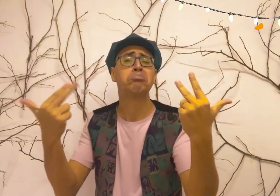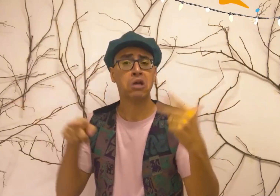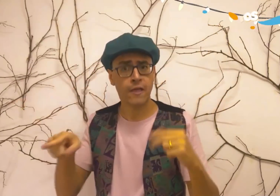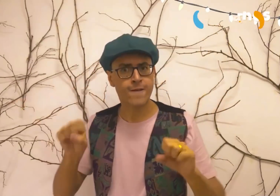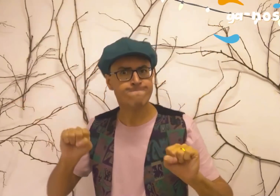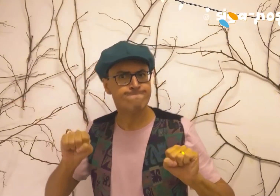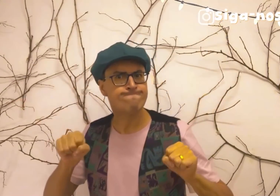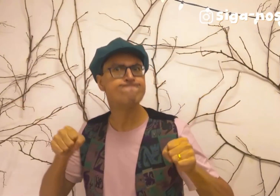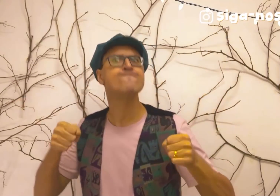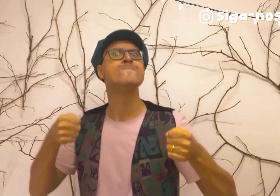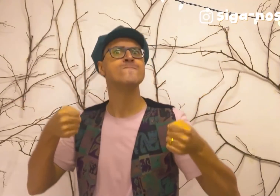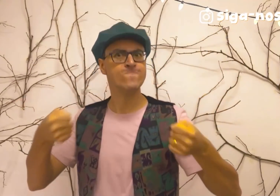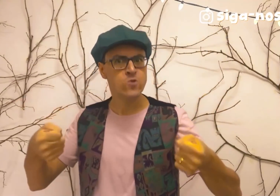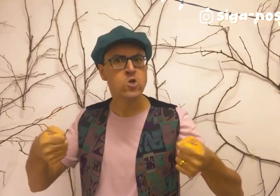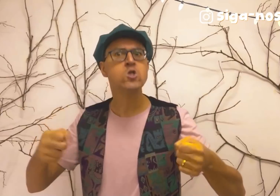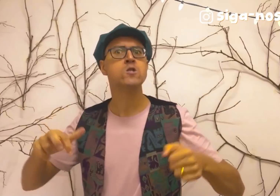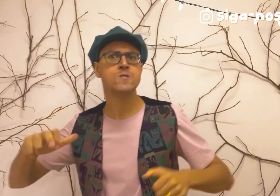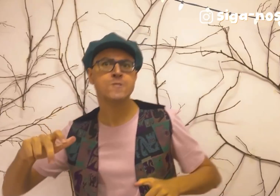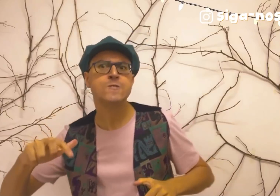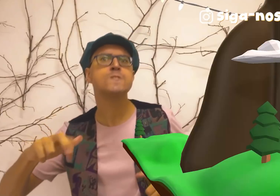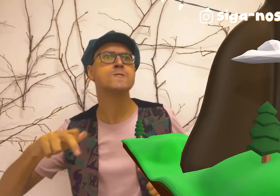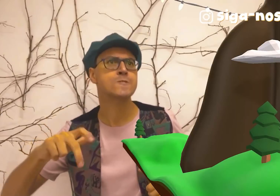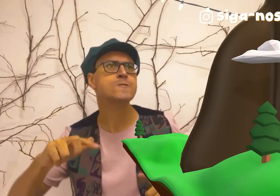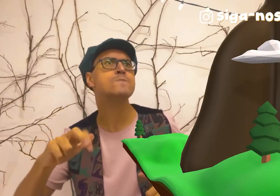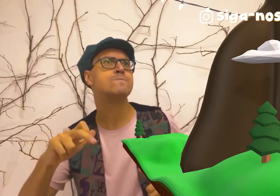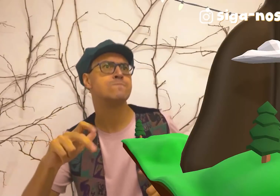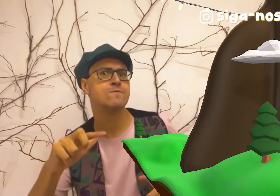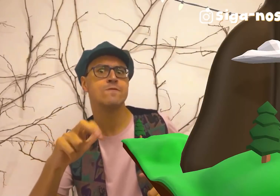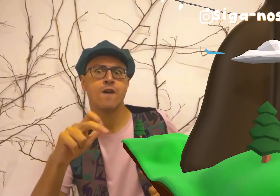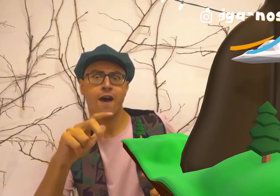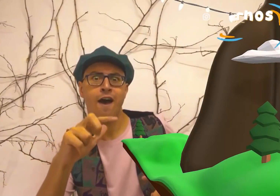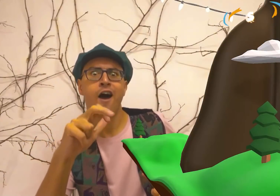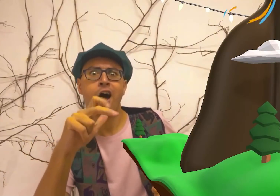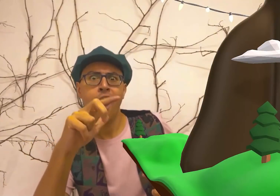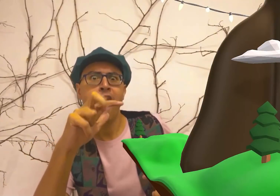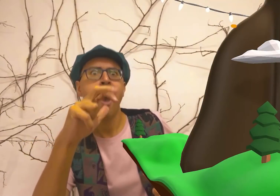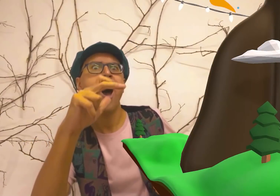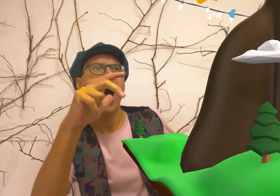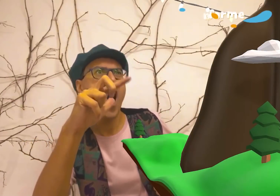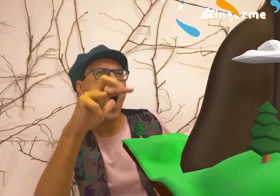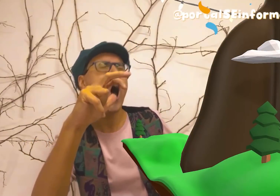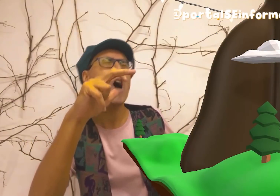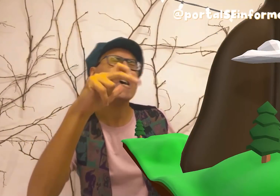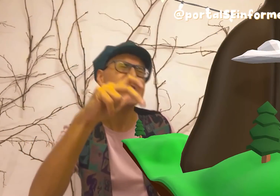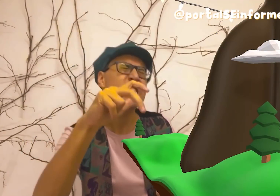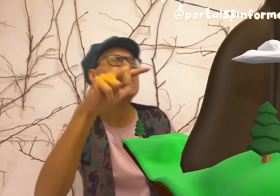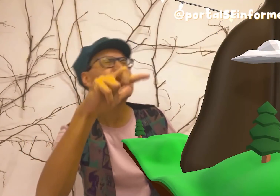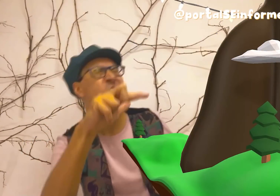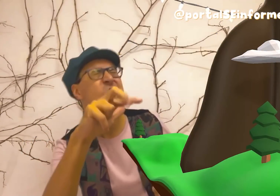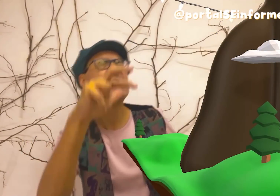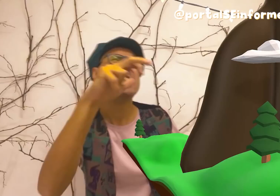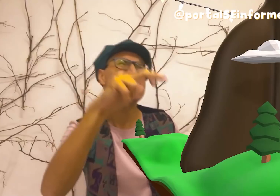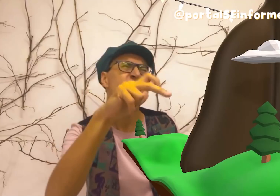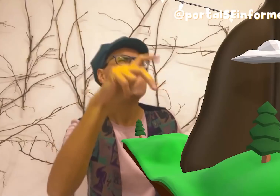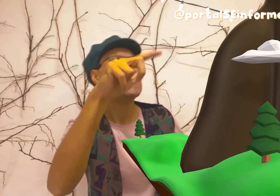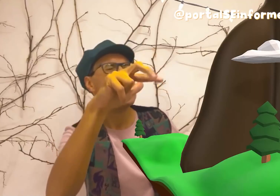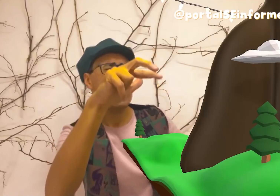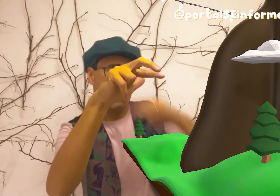ele foi. Andou, andou, andou, andou, andou, andou,